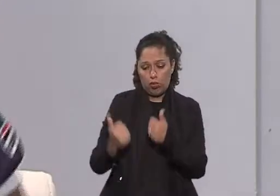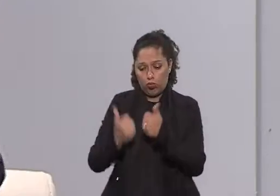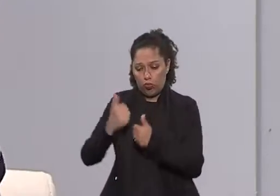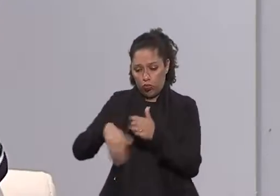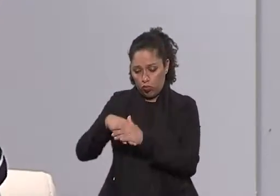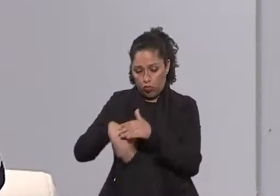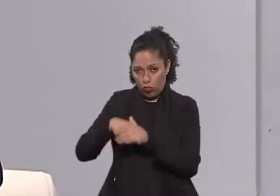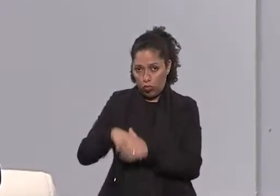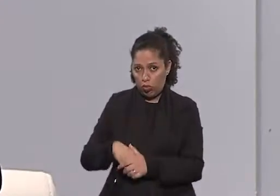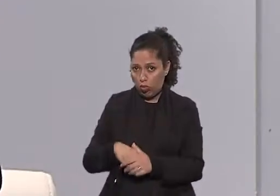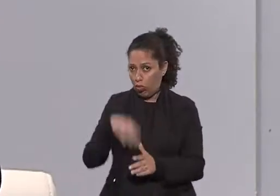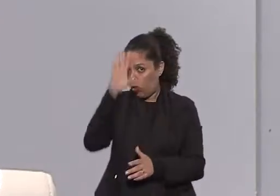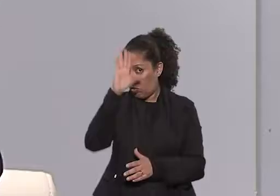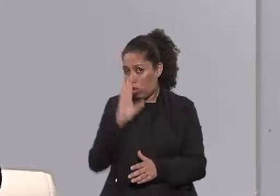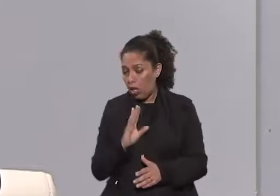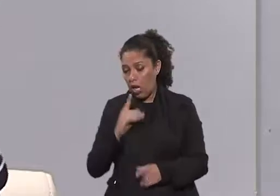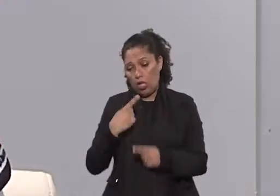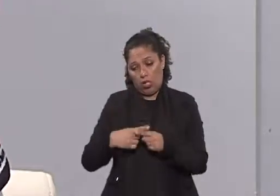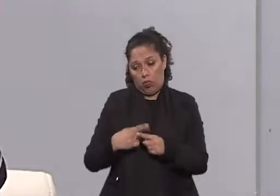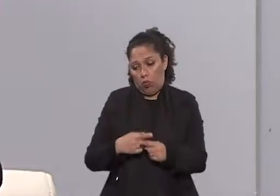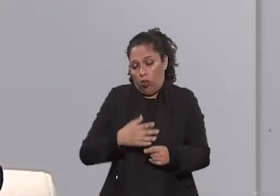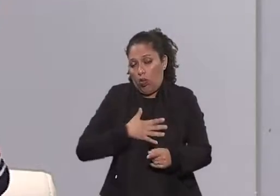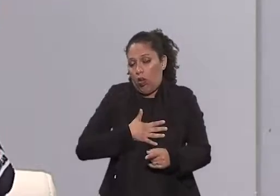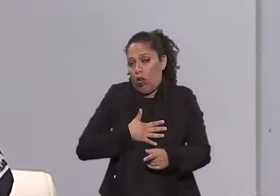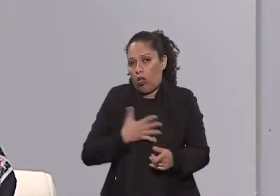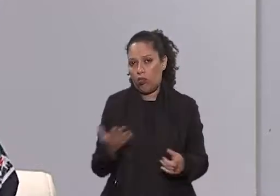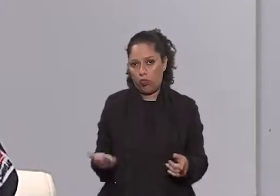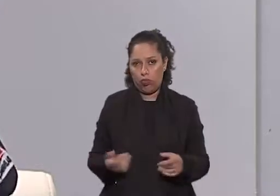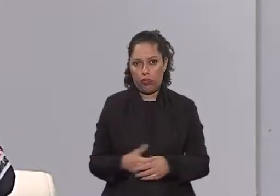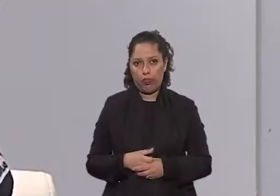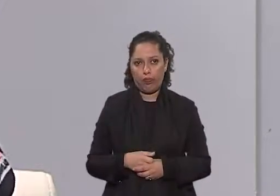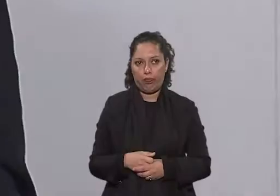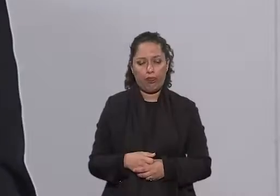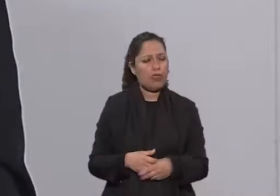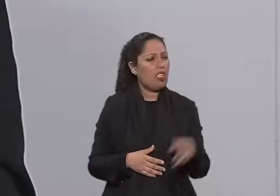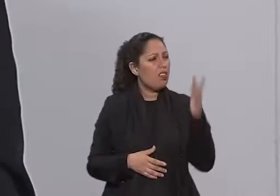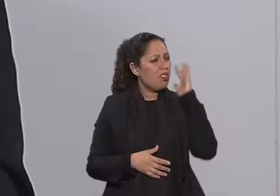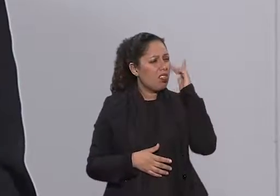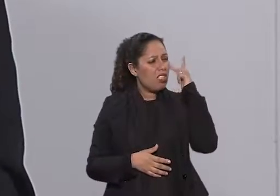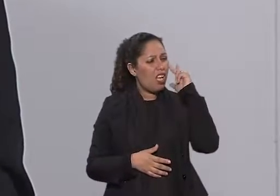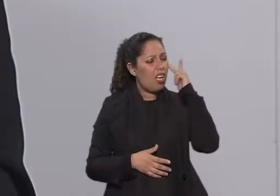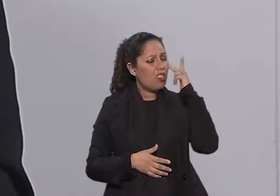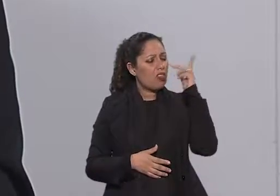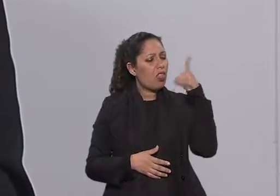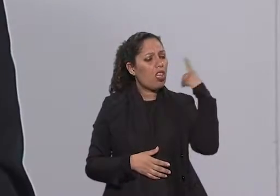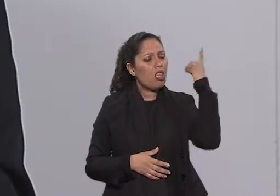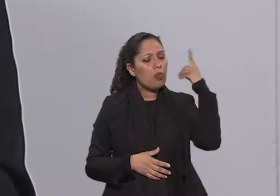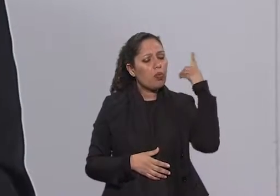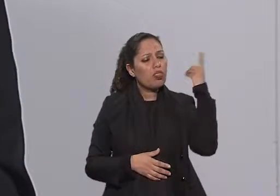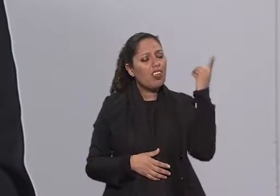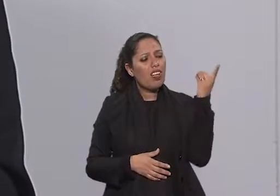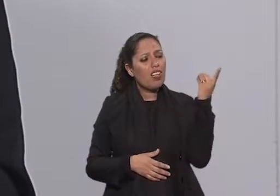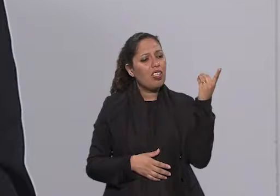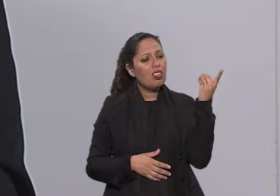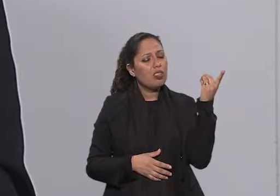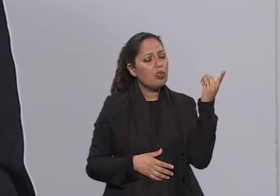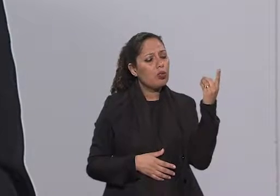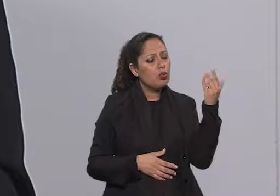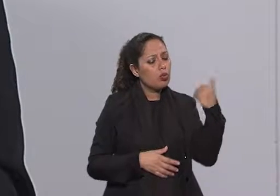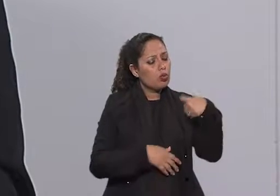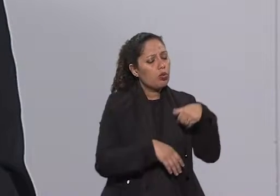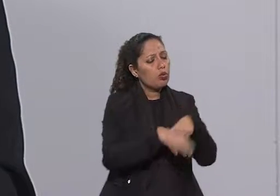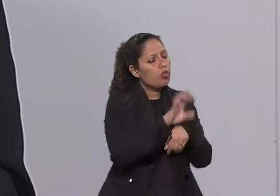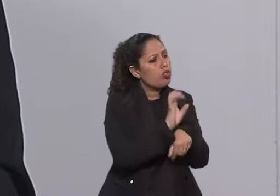há gente no futebol por amor futebol feminino bocha tomar porque nós daí não tem que entrar o estado nisso deputado quando eu digo estado o poder